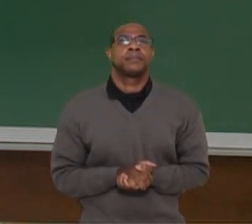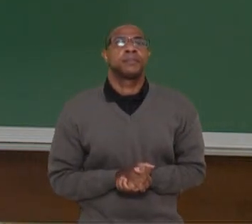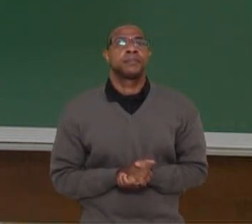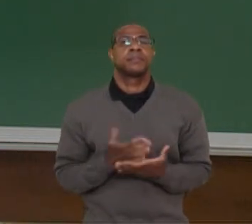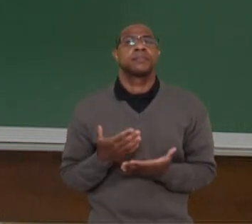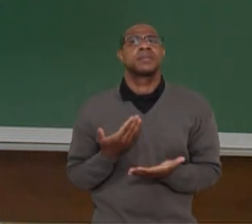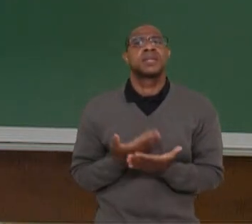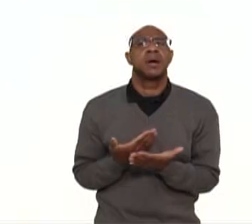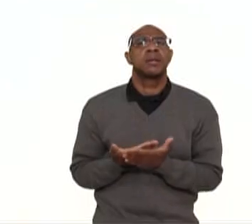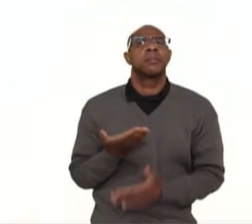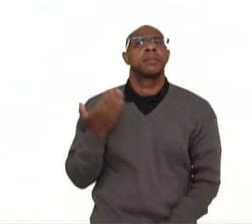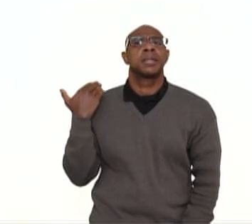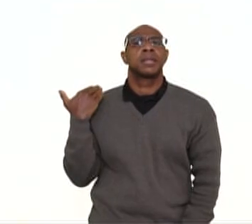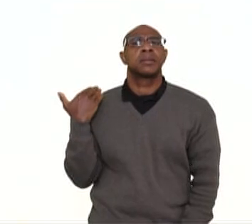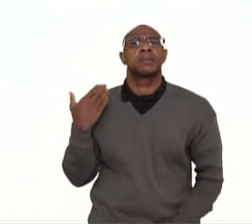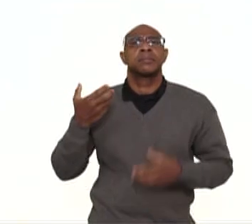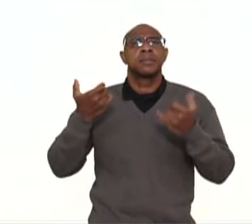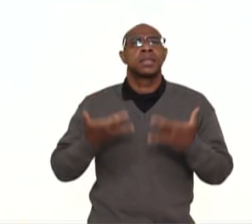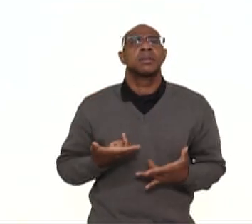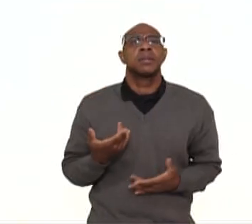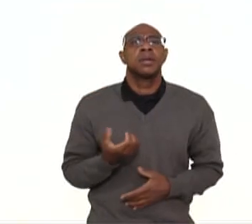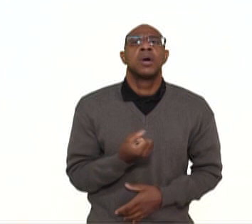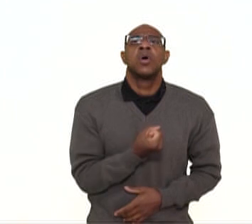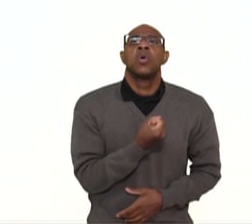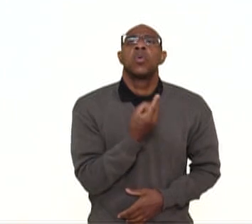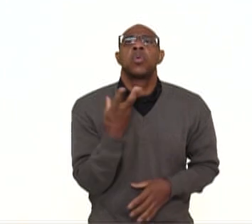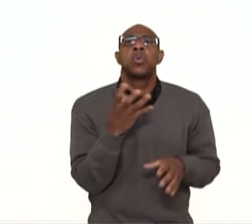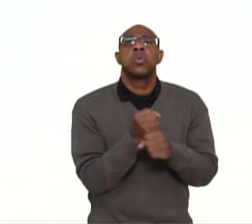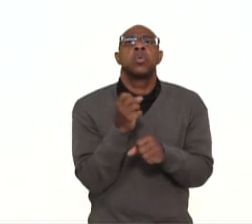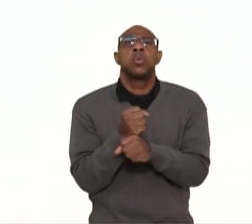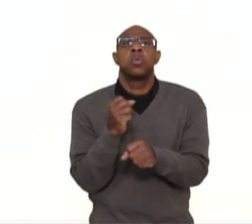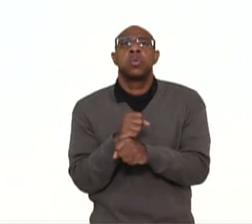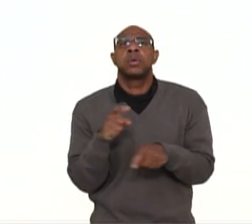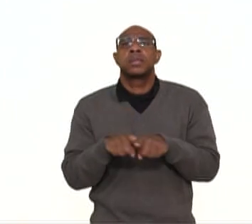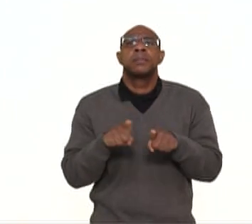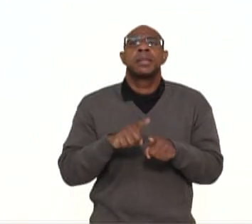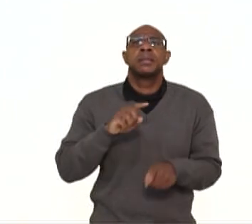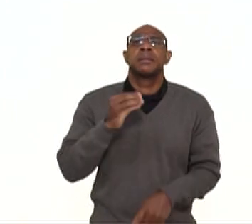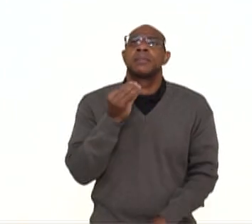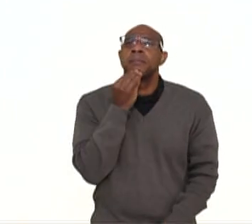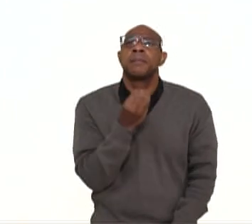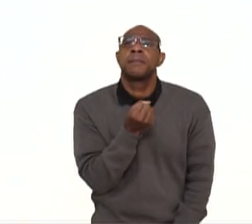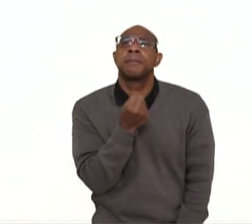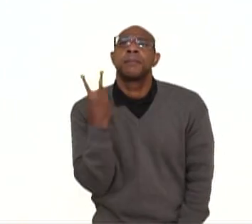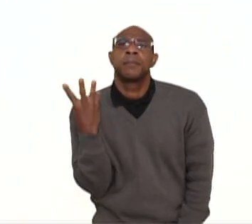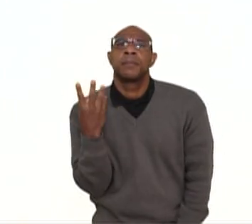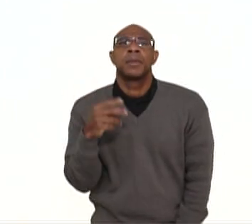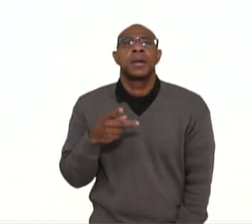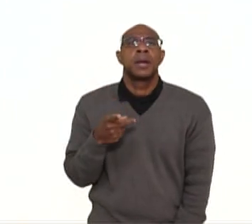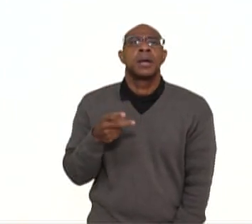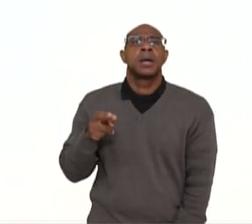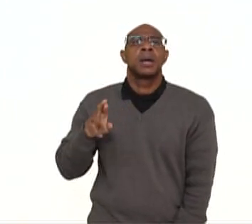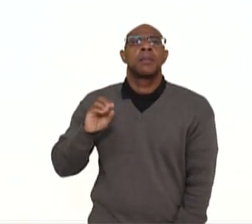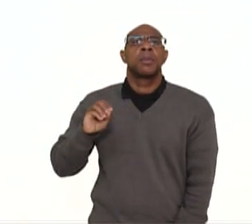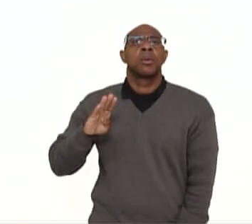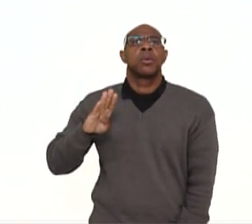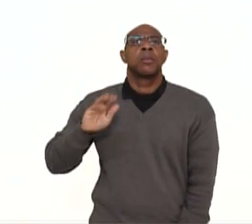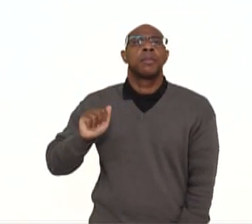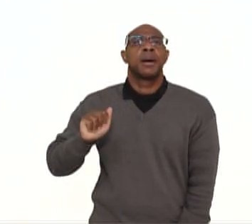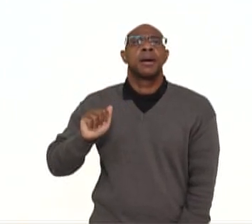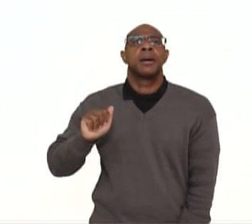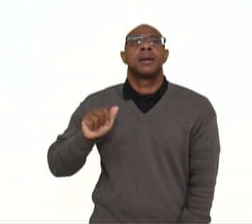aula anterior, nós falamos sobre contagem e sobre probabilidade, né? Por que a contagem é importante? Porque a contagem me